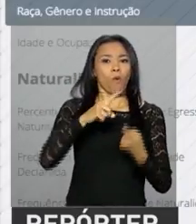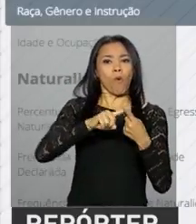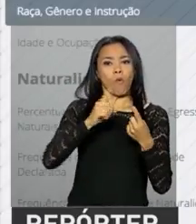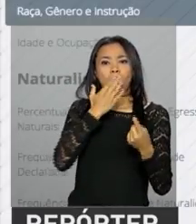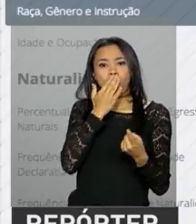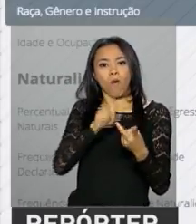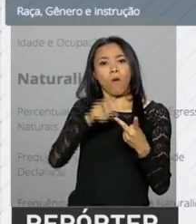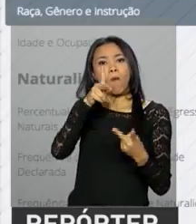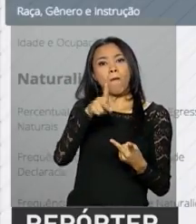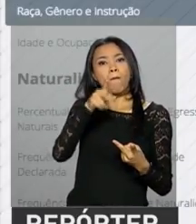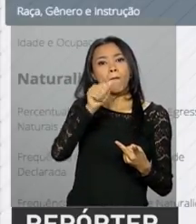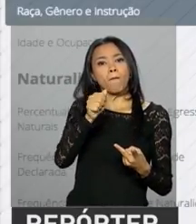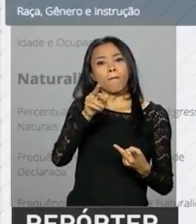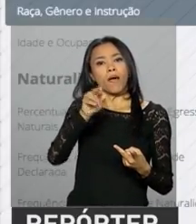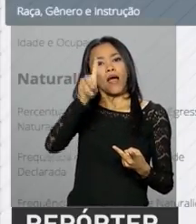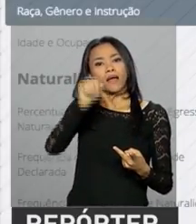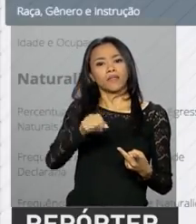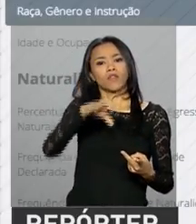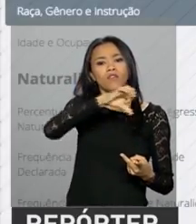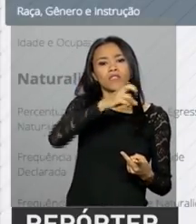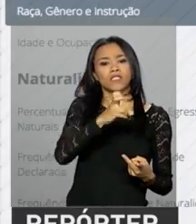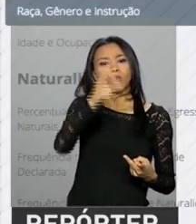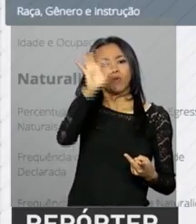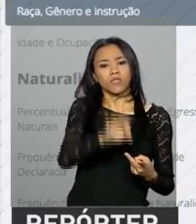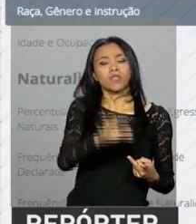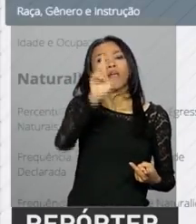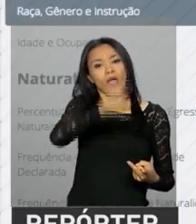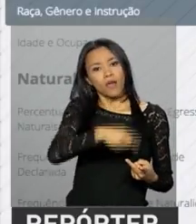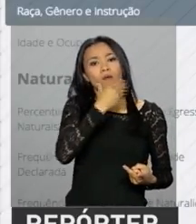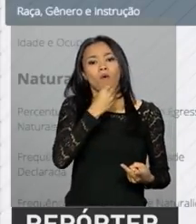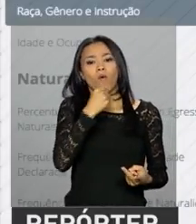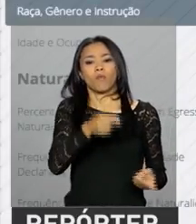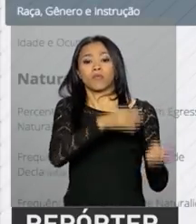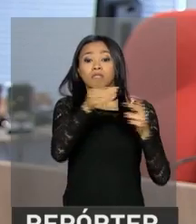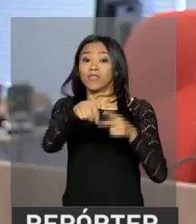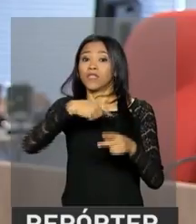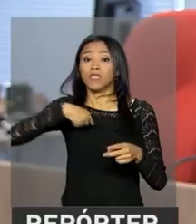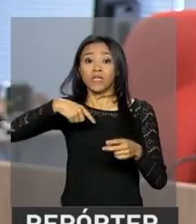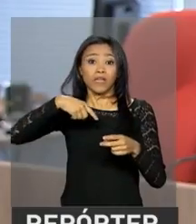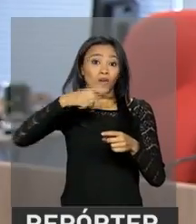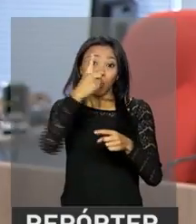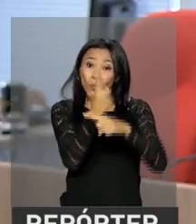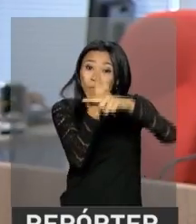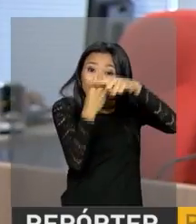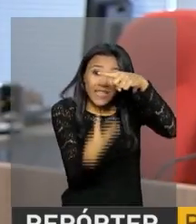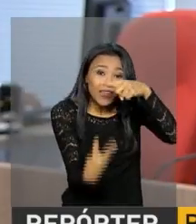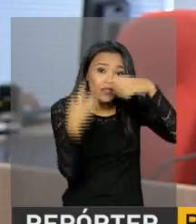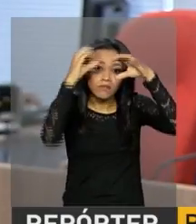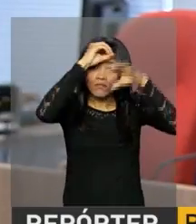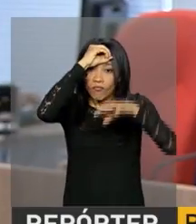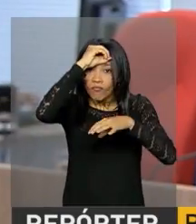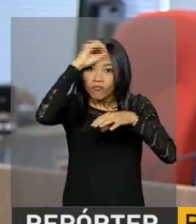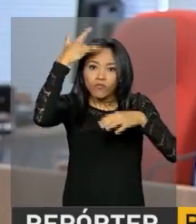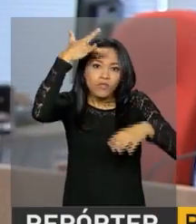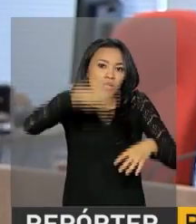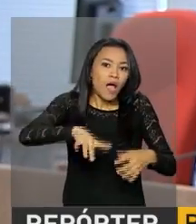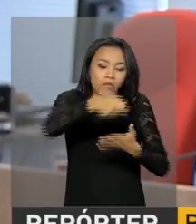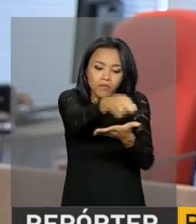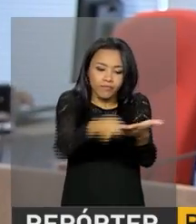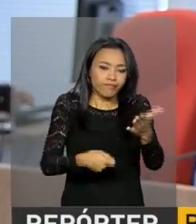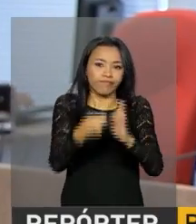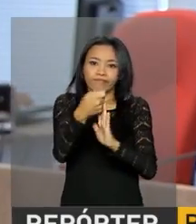95 por cento eram homens e perto de um terço era analfabeto você tem um conjunto de de